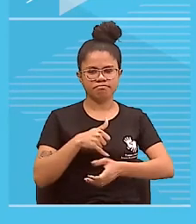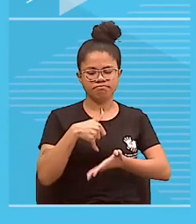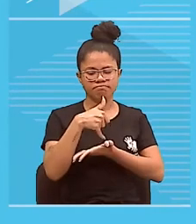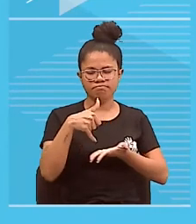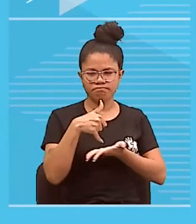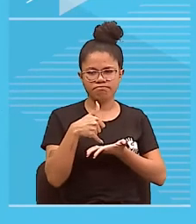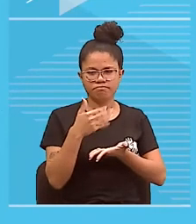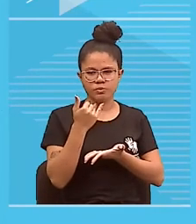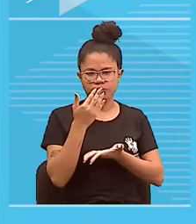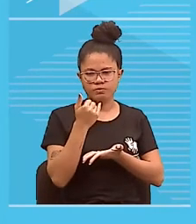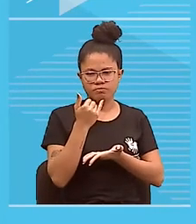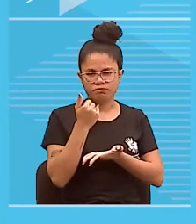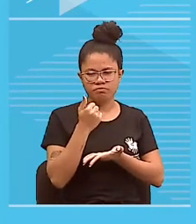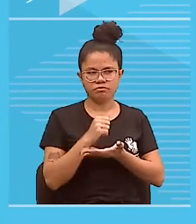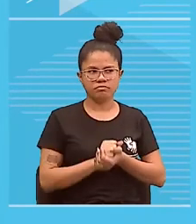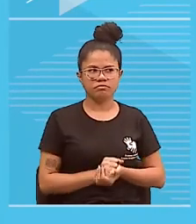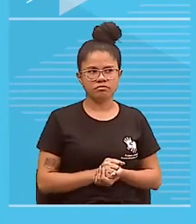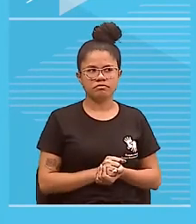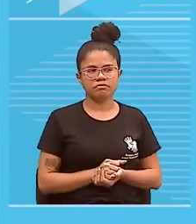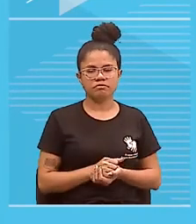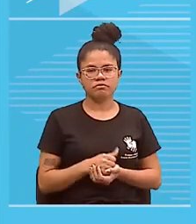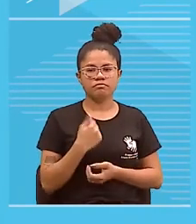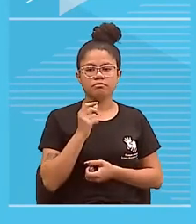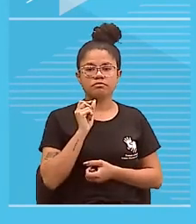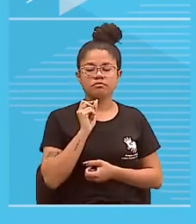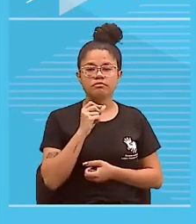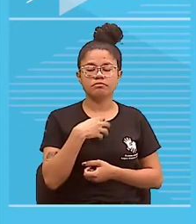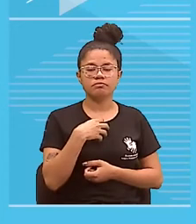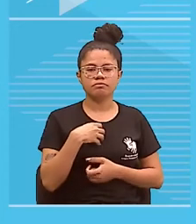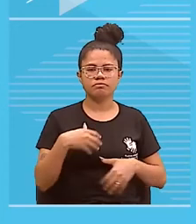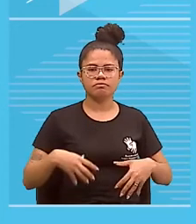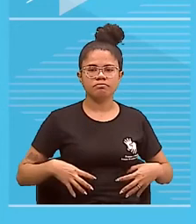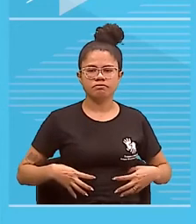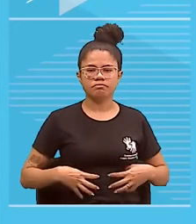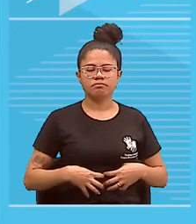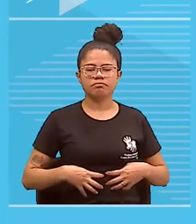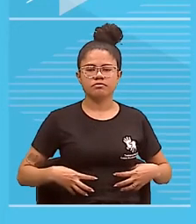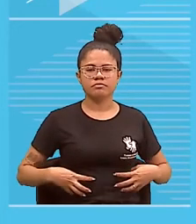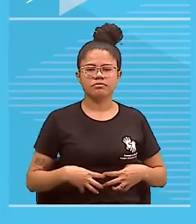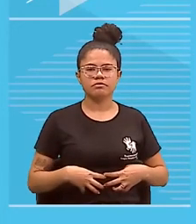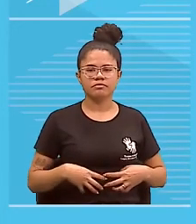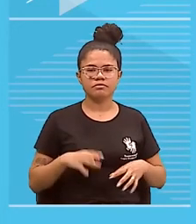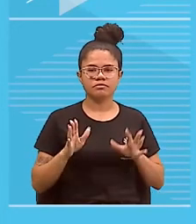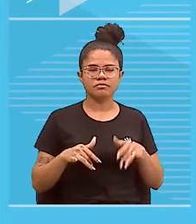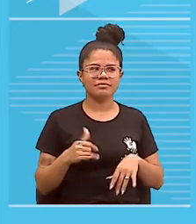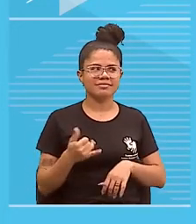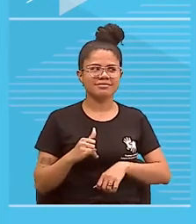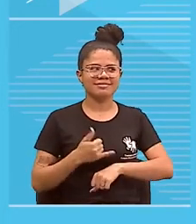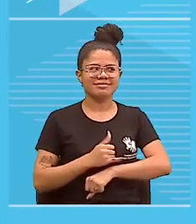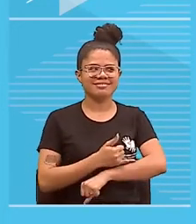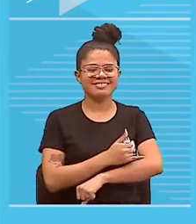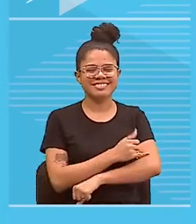só que tudo demais quem sente mais é o fígado aí fulaninho nem é gordo